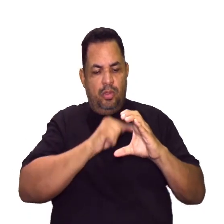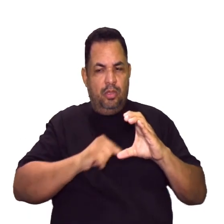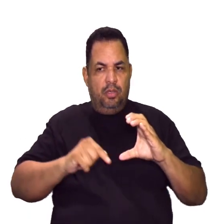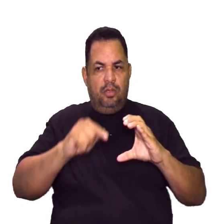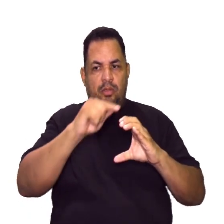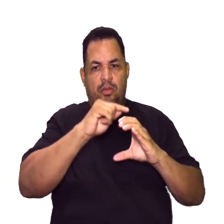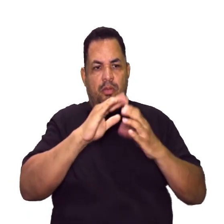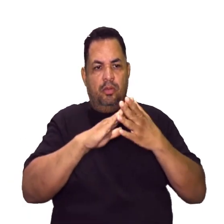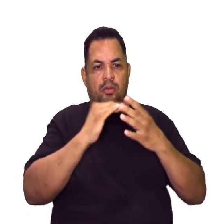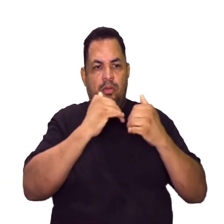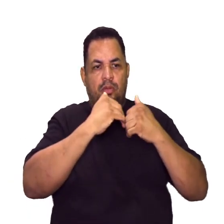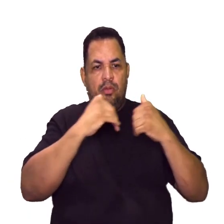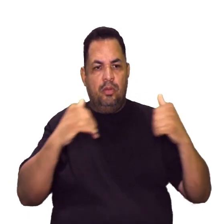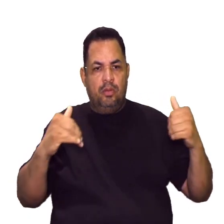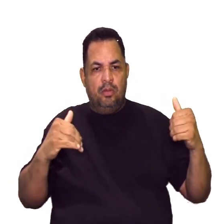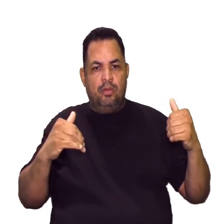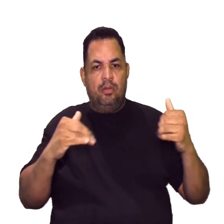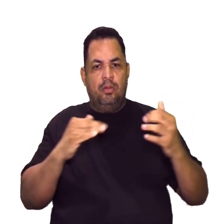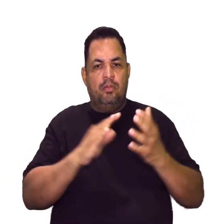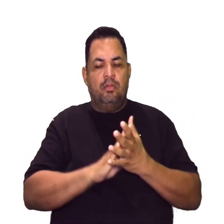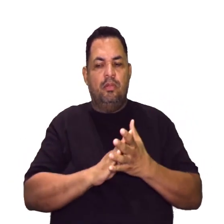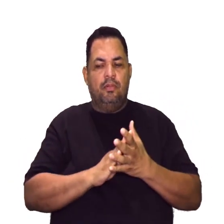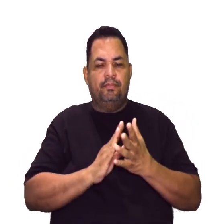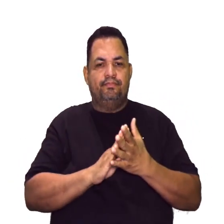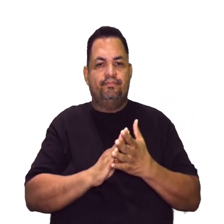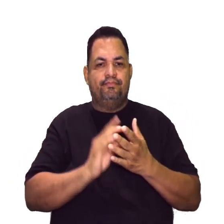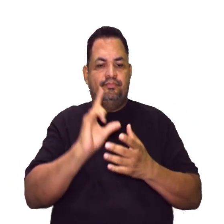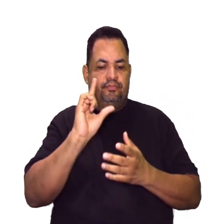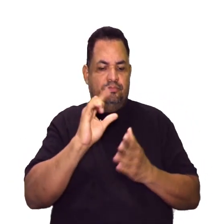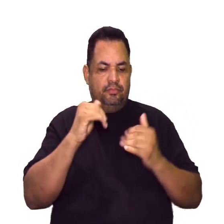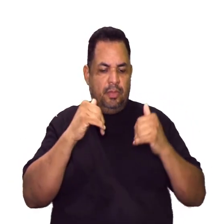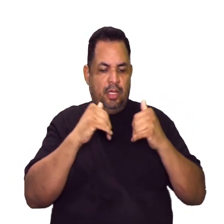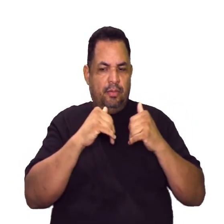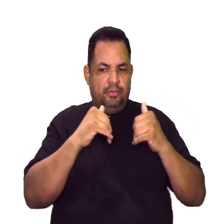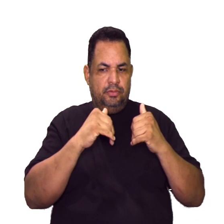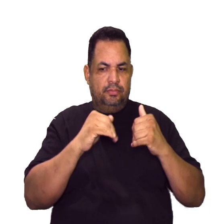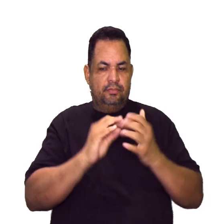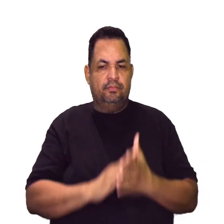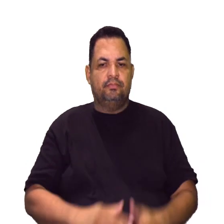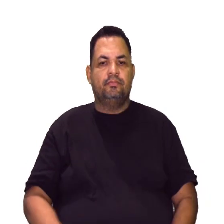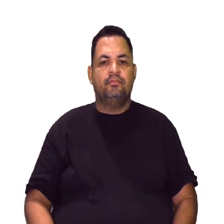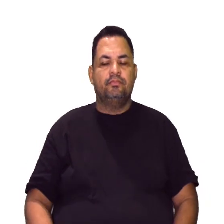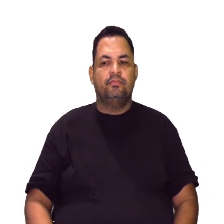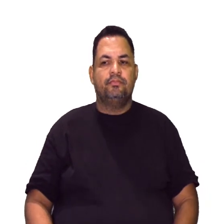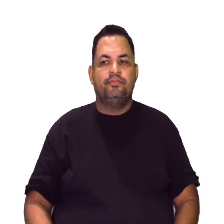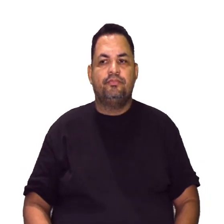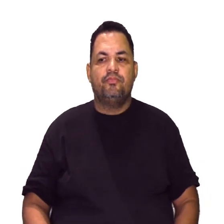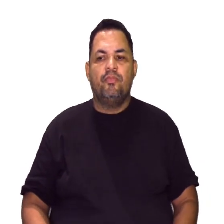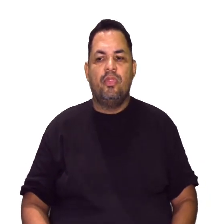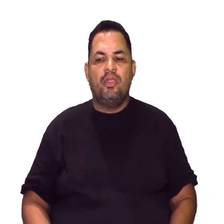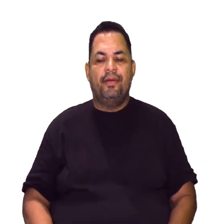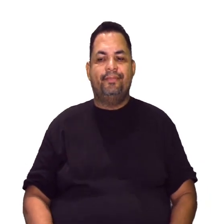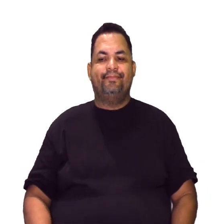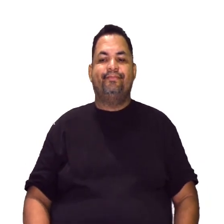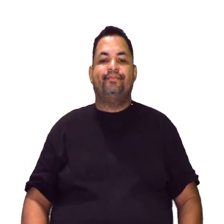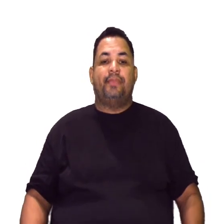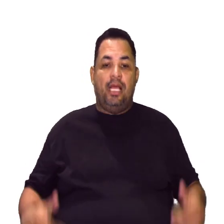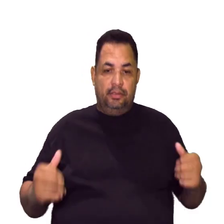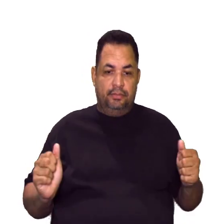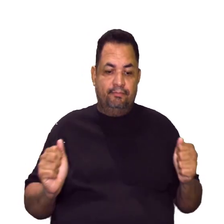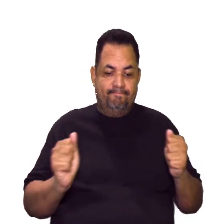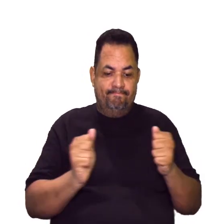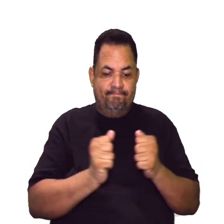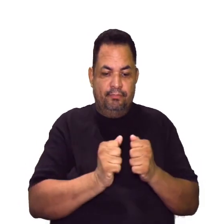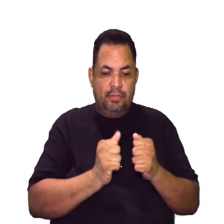e afastados o máximo possível para diminuir a sua repulsão. Quer dizer, quanto mais próximo, maior